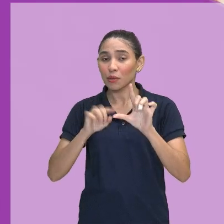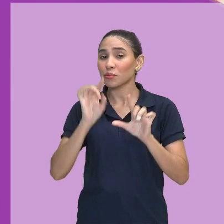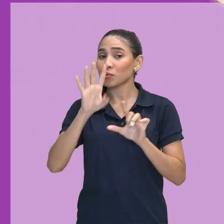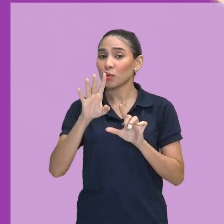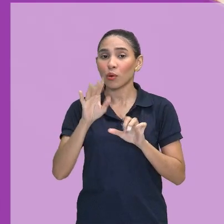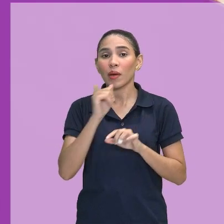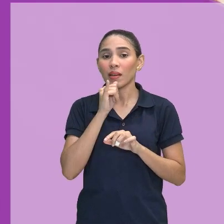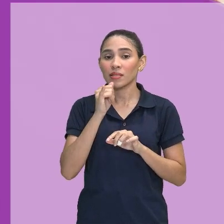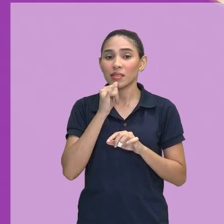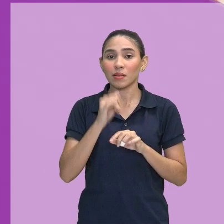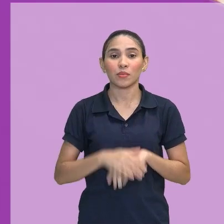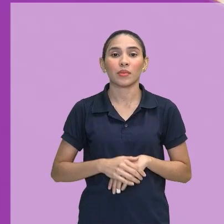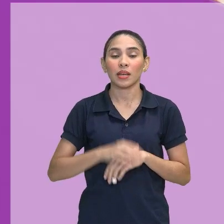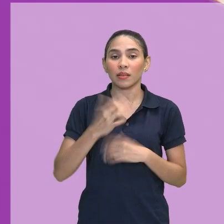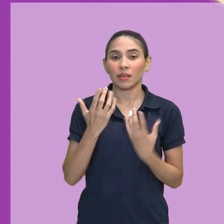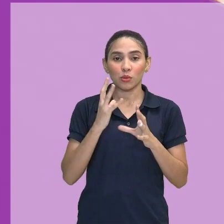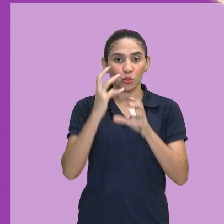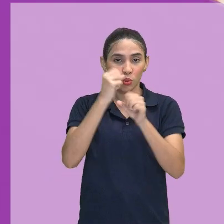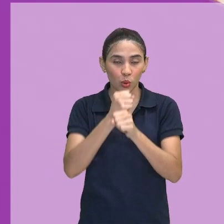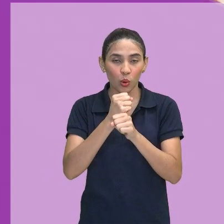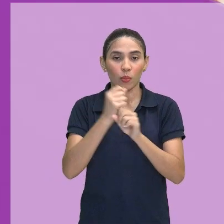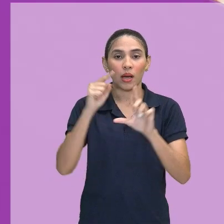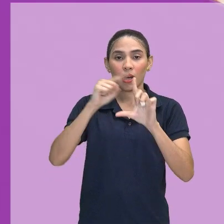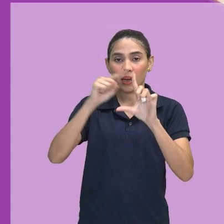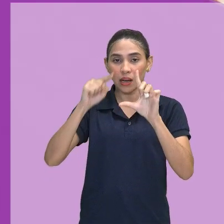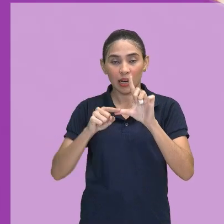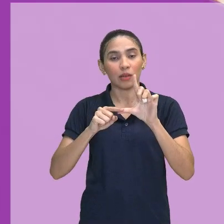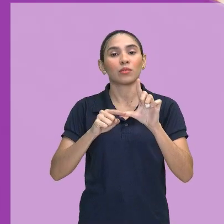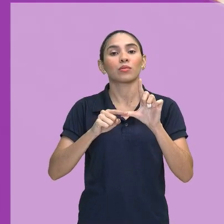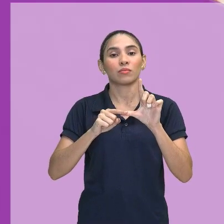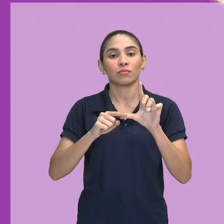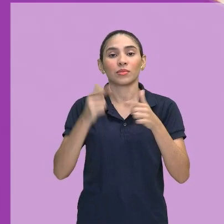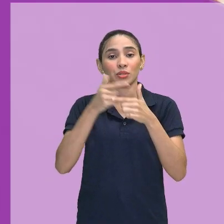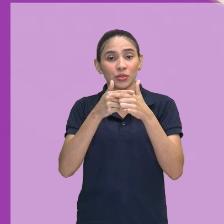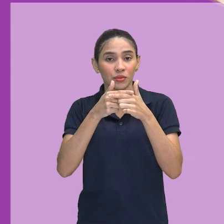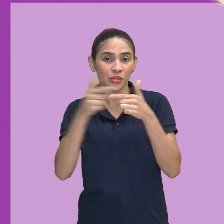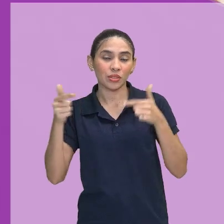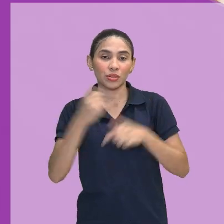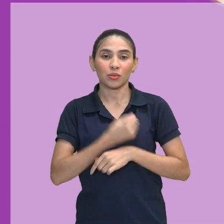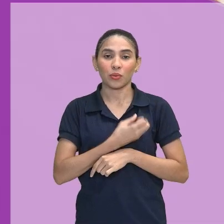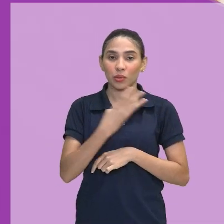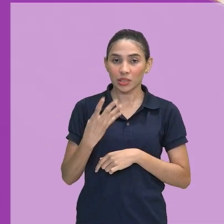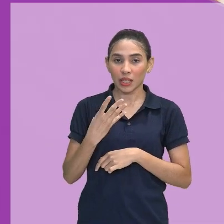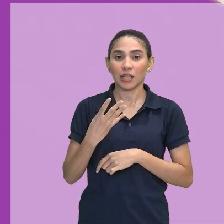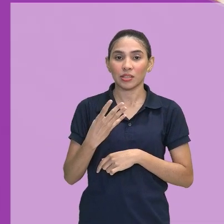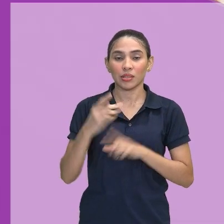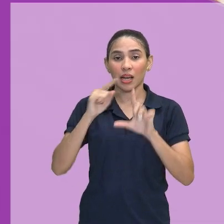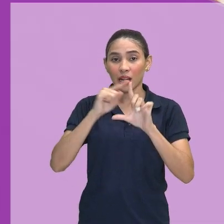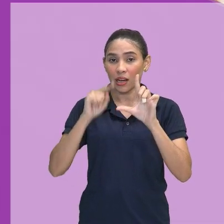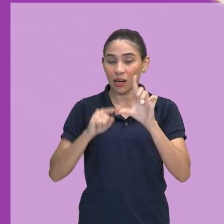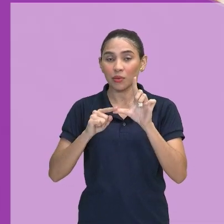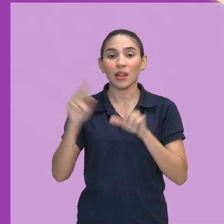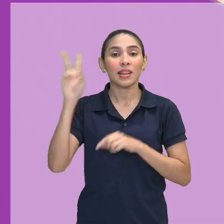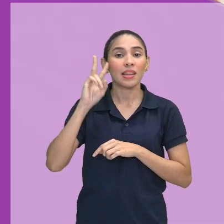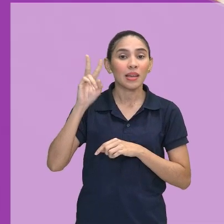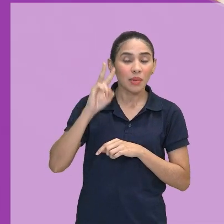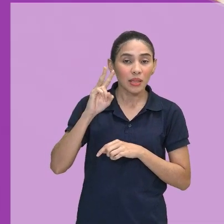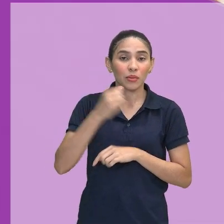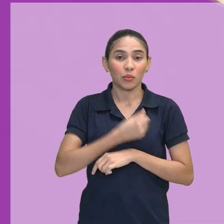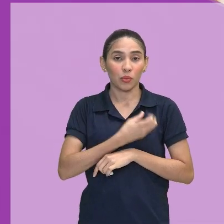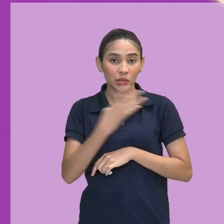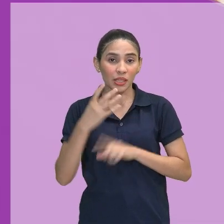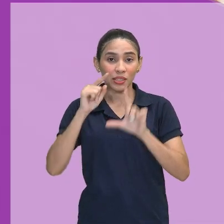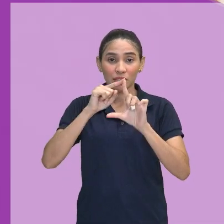você pegar o resultado da soma dos ângulos e aí você vai dividir pela quantidade de ângulos. Lembrando que a quantidade